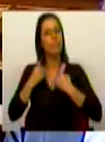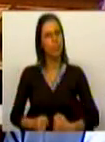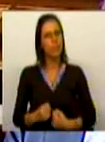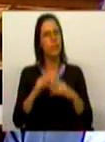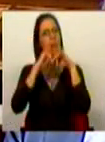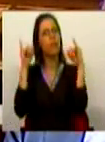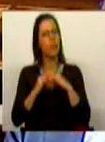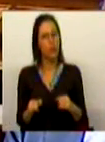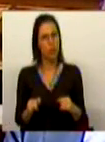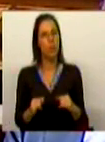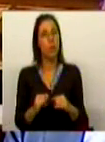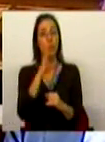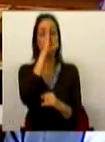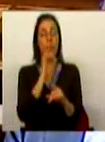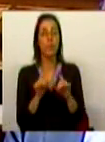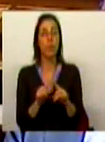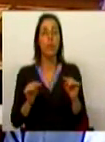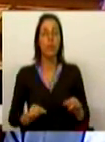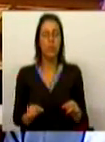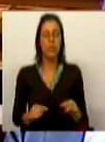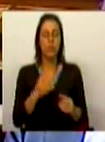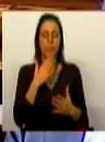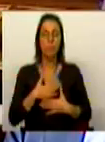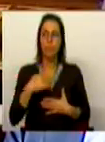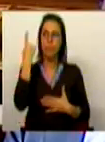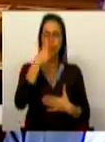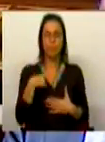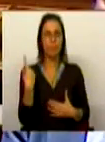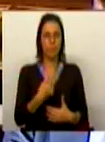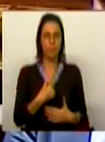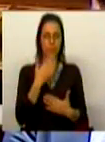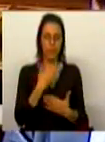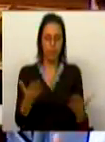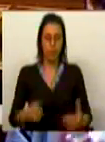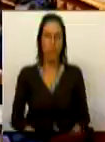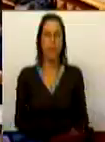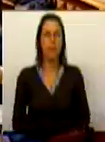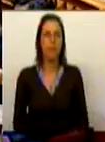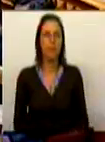vida internacional um Estado que hoje nos prestigia a todos. Muito obrigado.